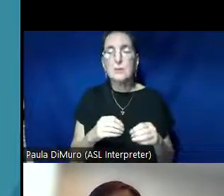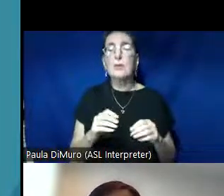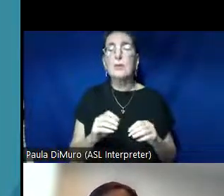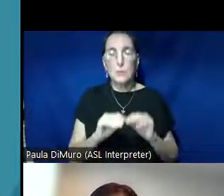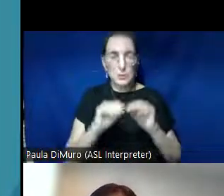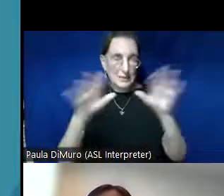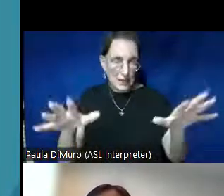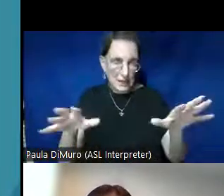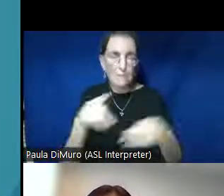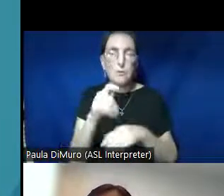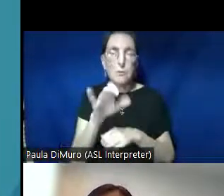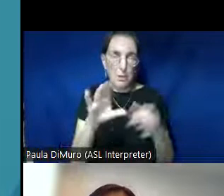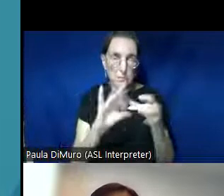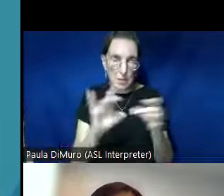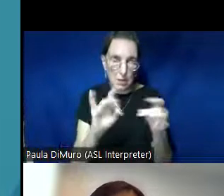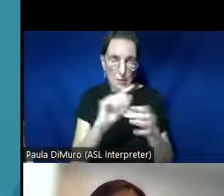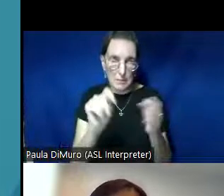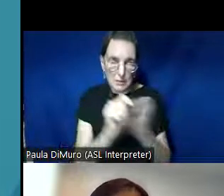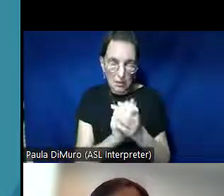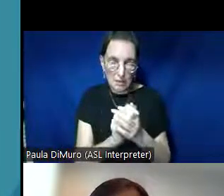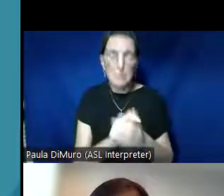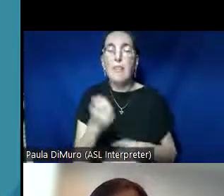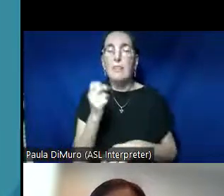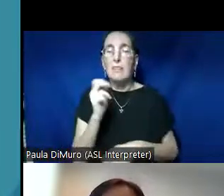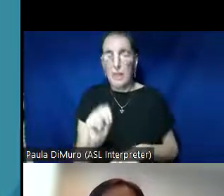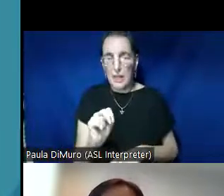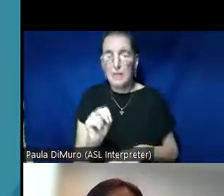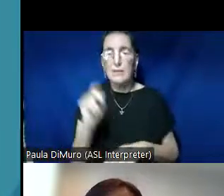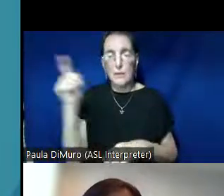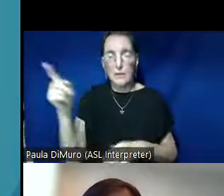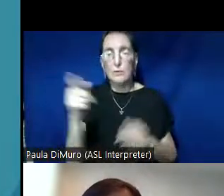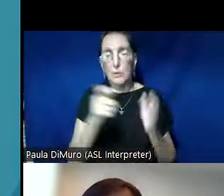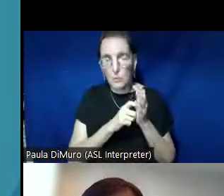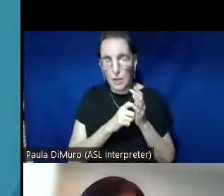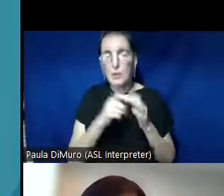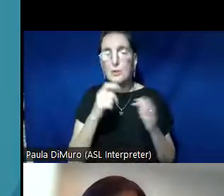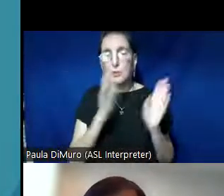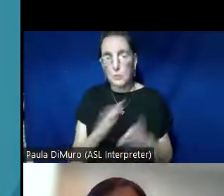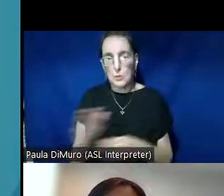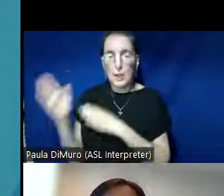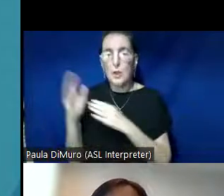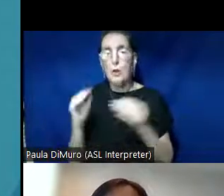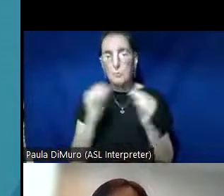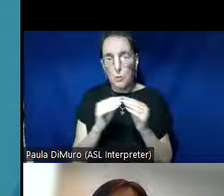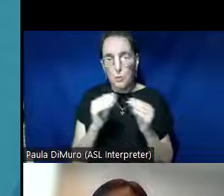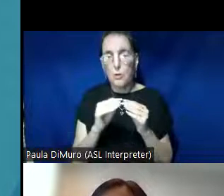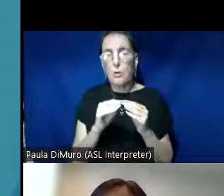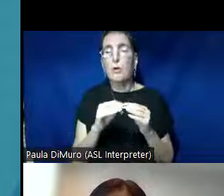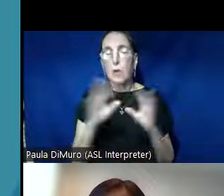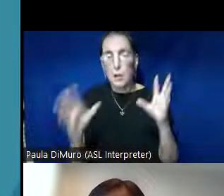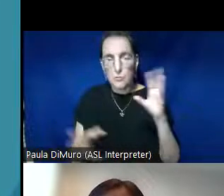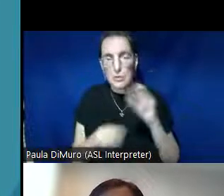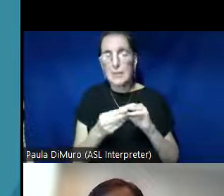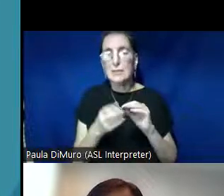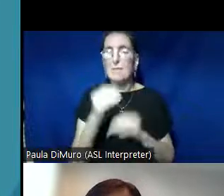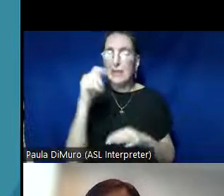de nosso departamento, que está passando no período comum, e depois para ser preparado